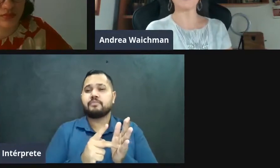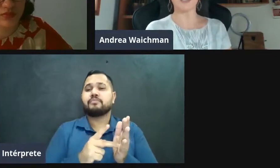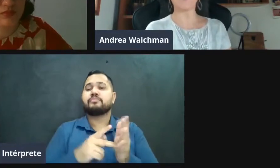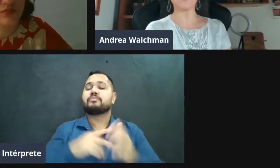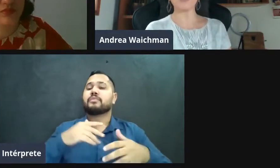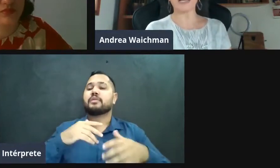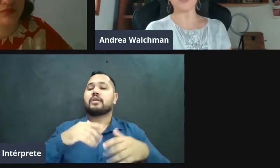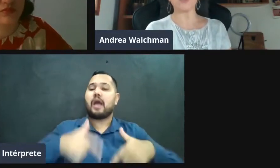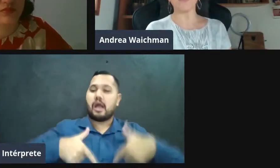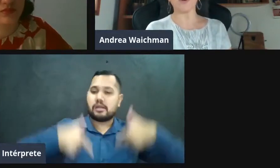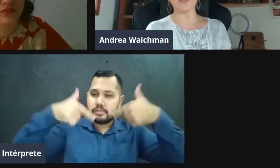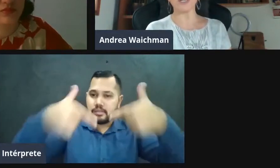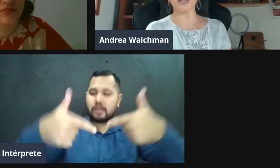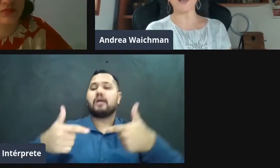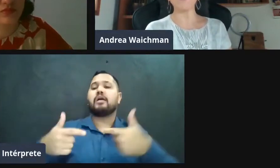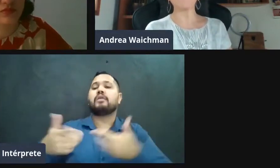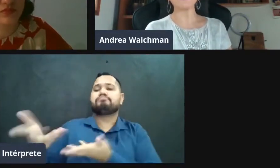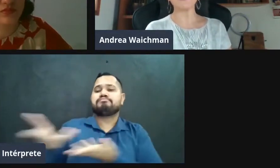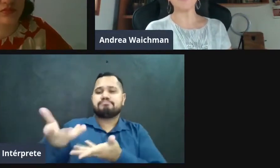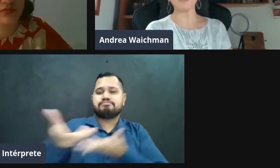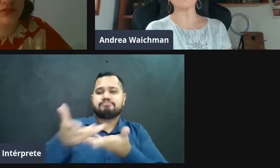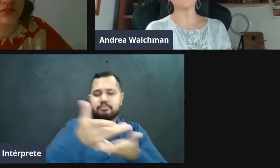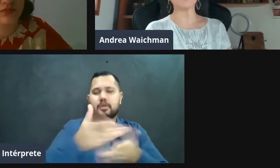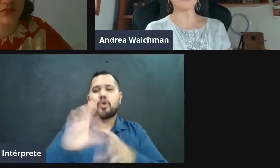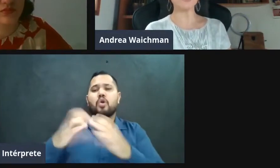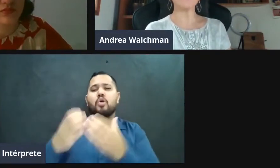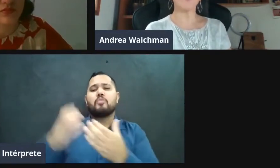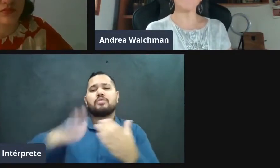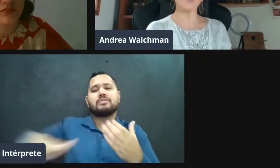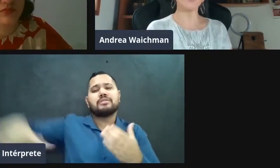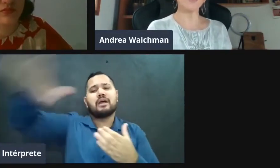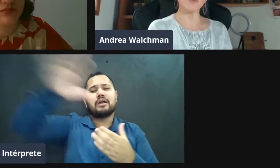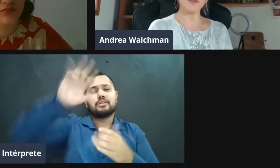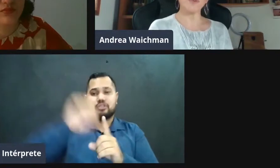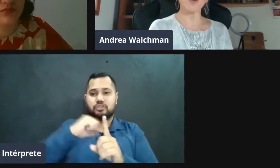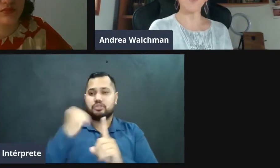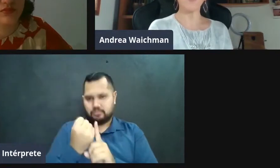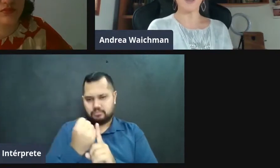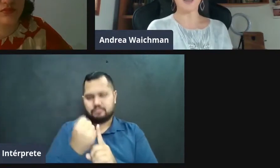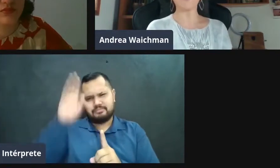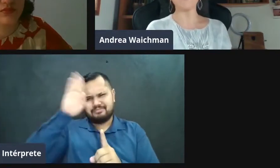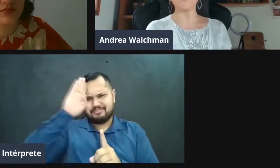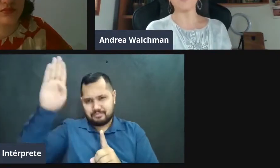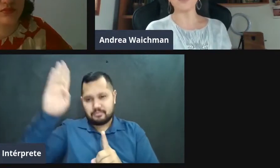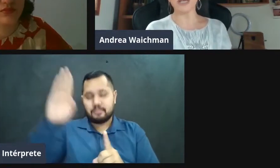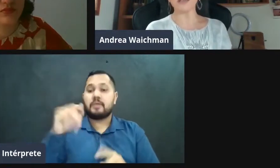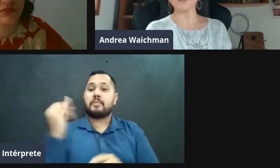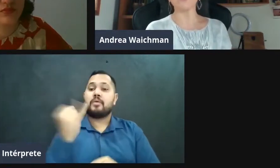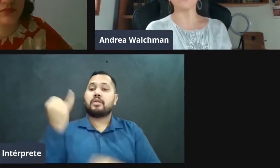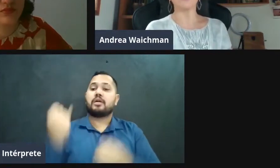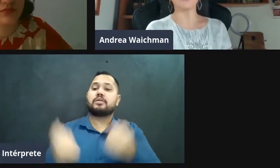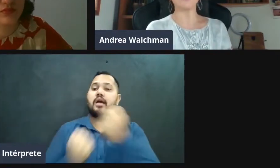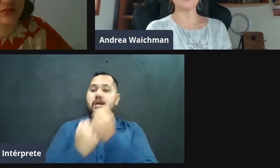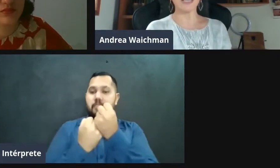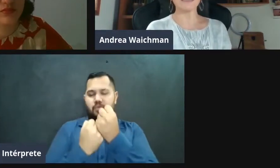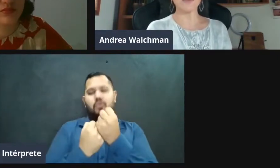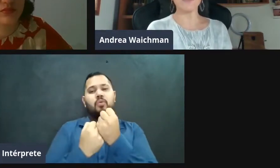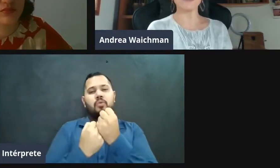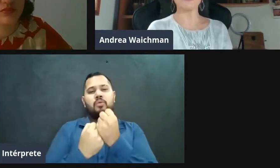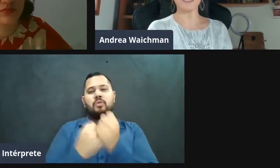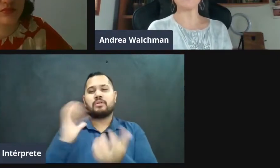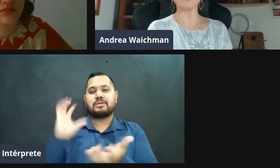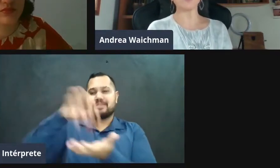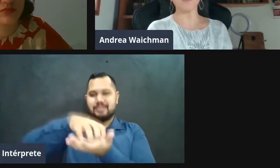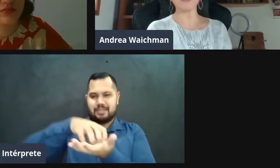atividades para a comunidade de uma forma geral, mas também importantíssimo o apoio, como você falou, ao Centro de Artes